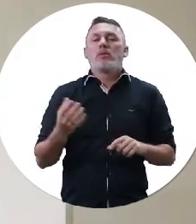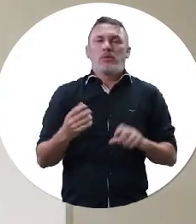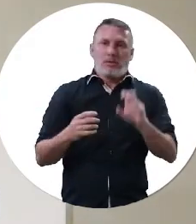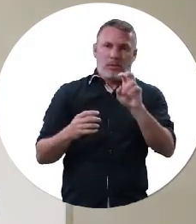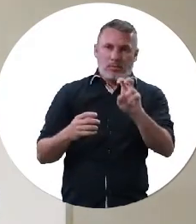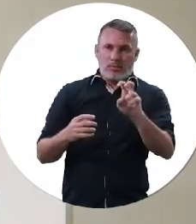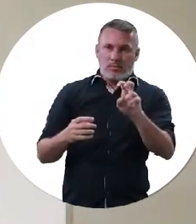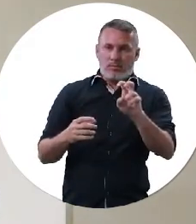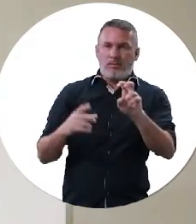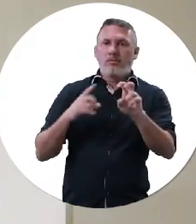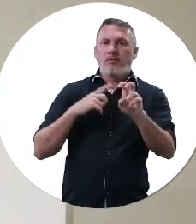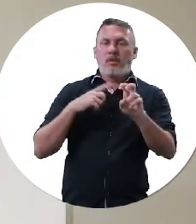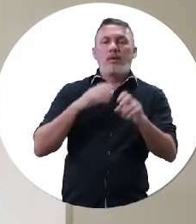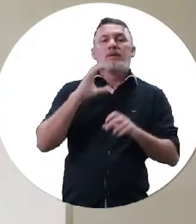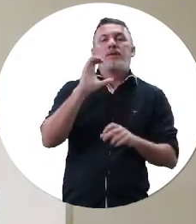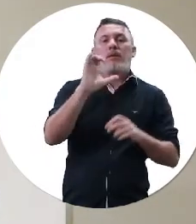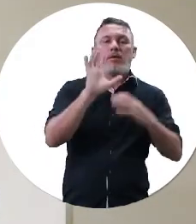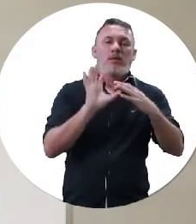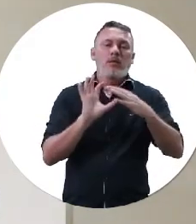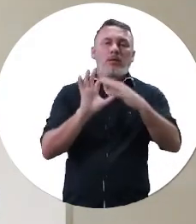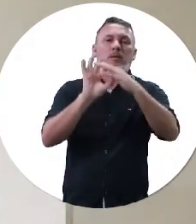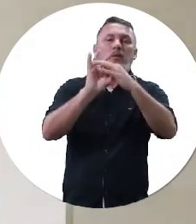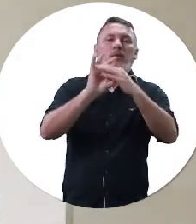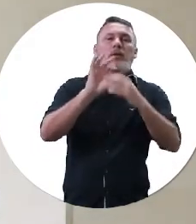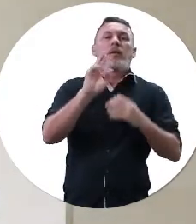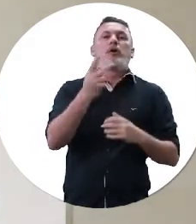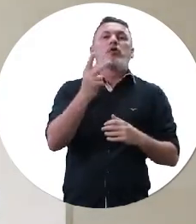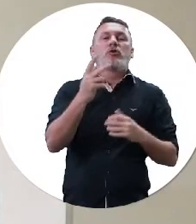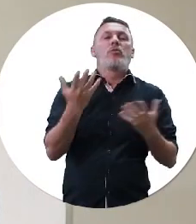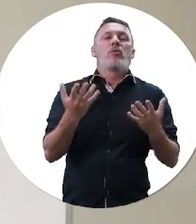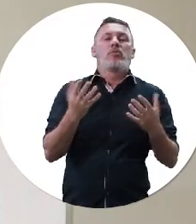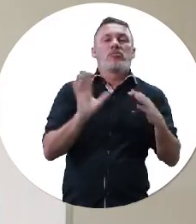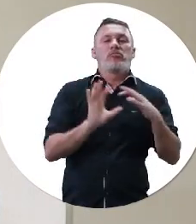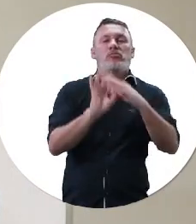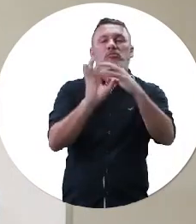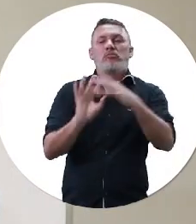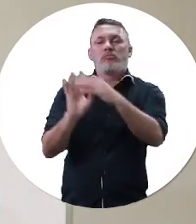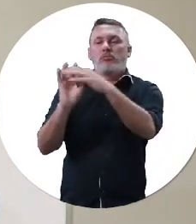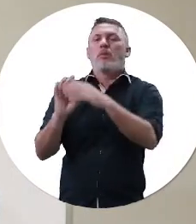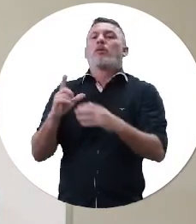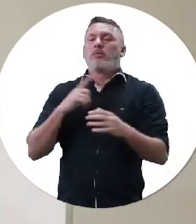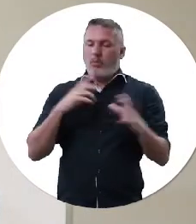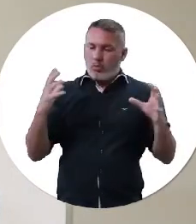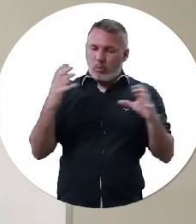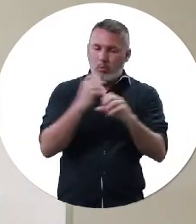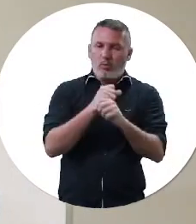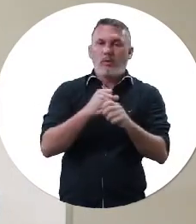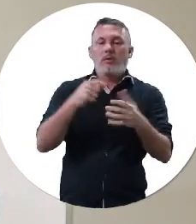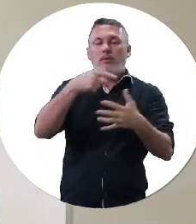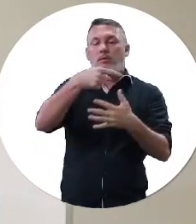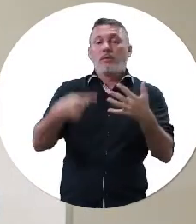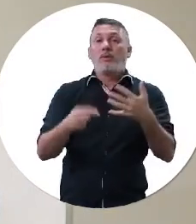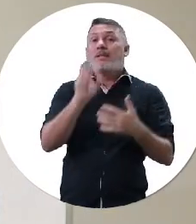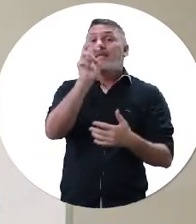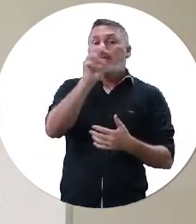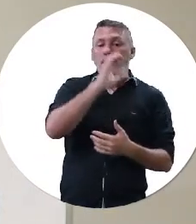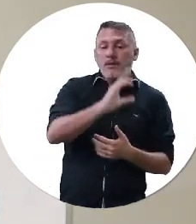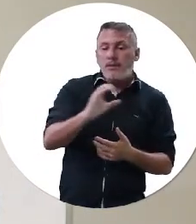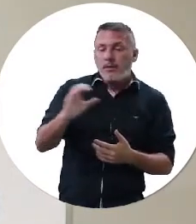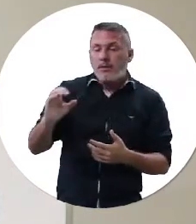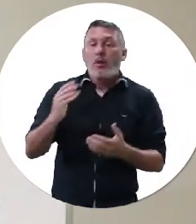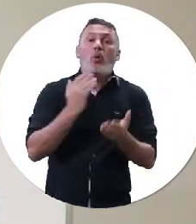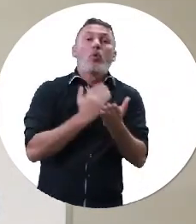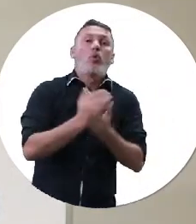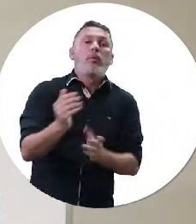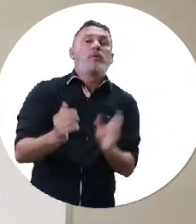carbono que está ligado ao nitrogênio também conta. Então eu tenho aqui prefixo de 5 carbonos, pente.